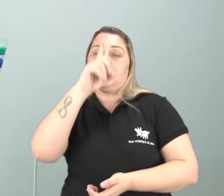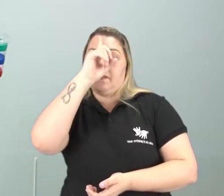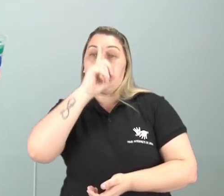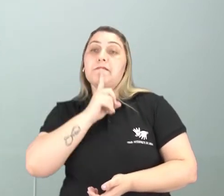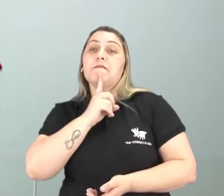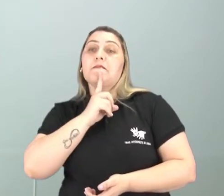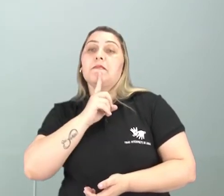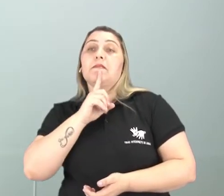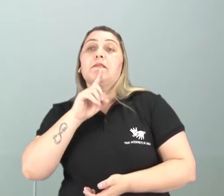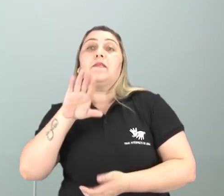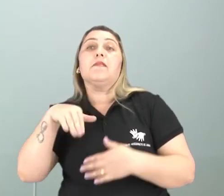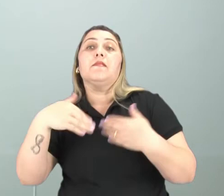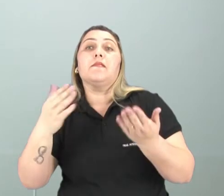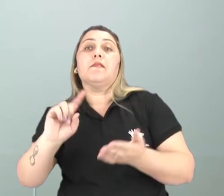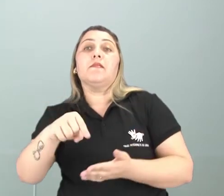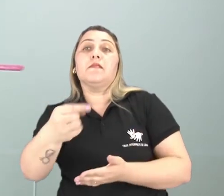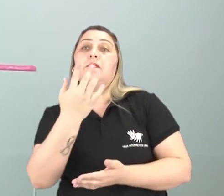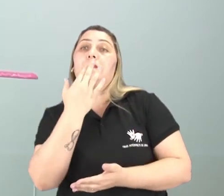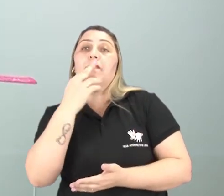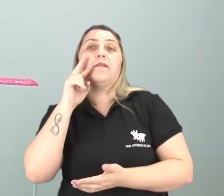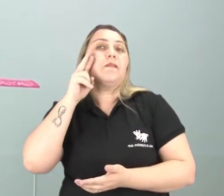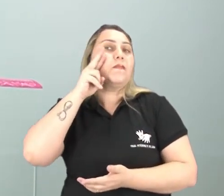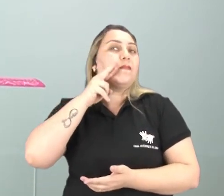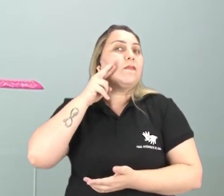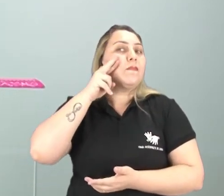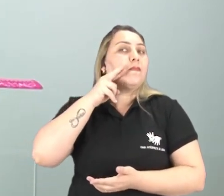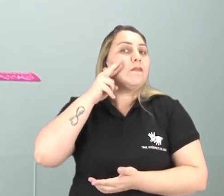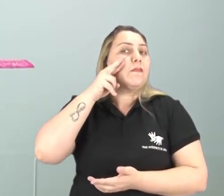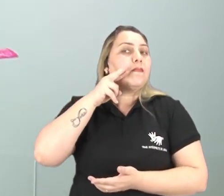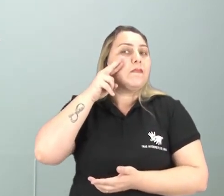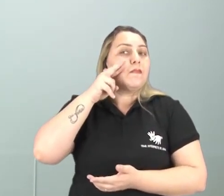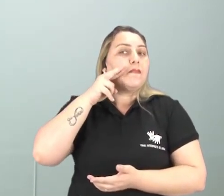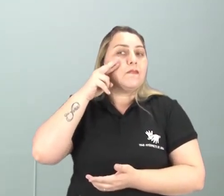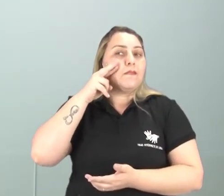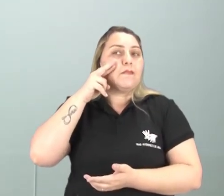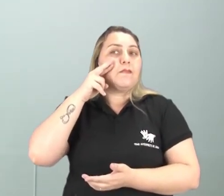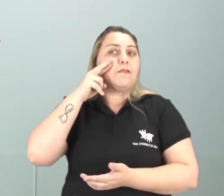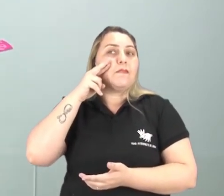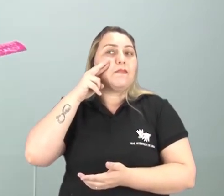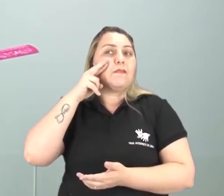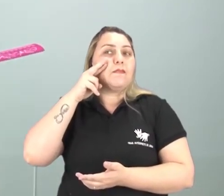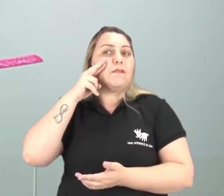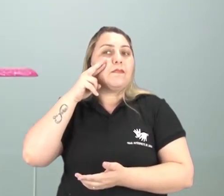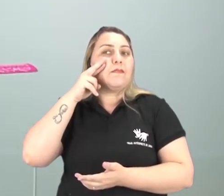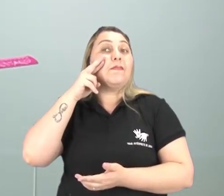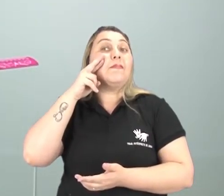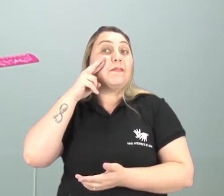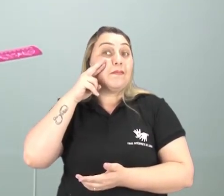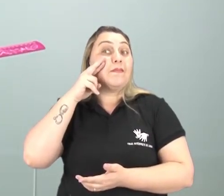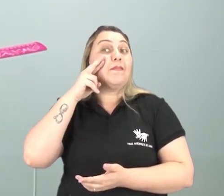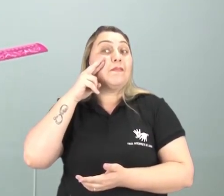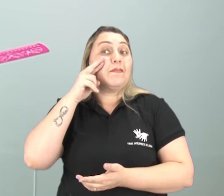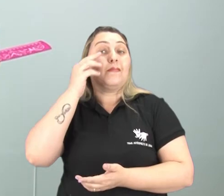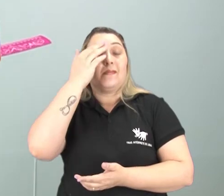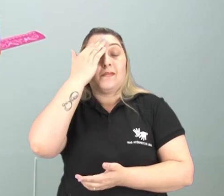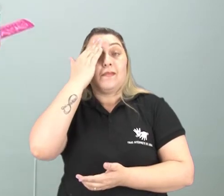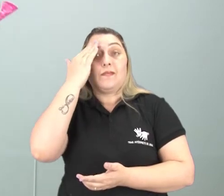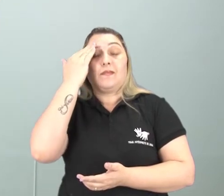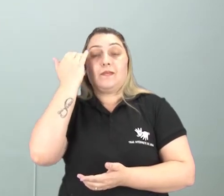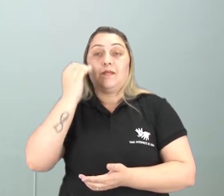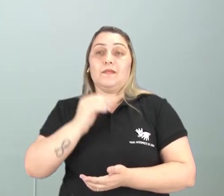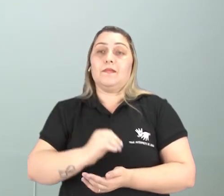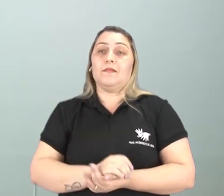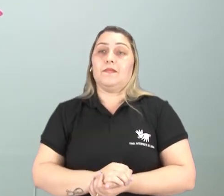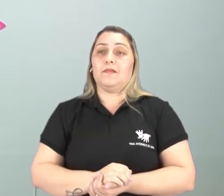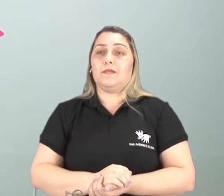vermelho azul amarelo qual é a próxima cor é a cor depois do amarelo qual é a cor que vem